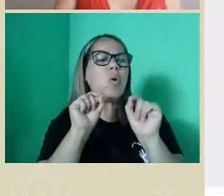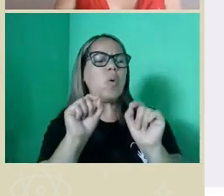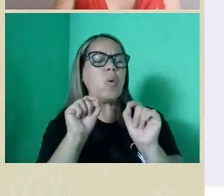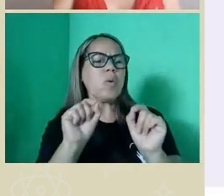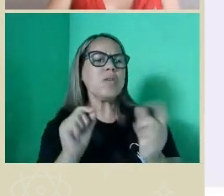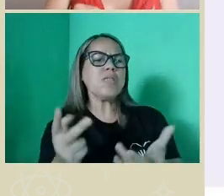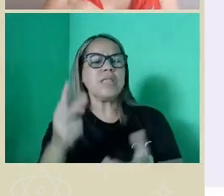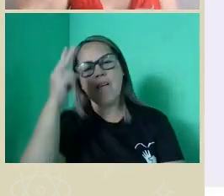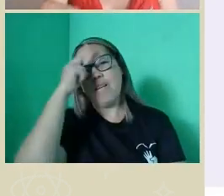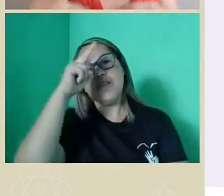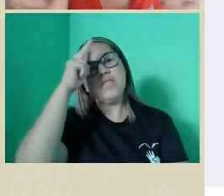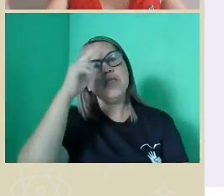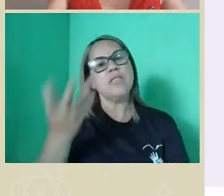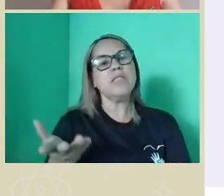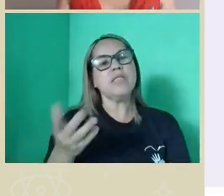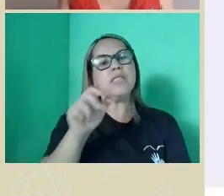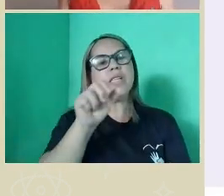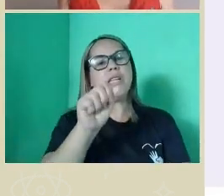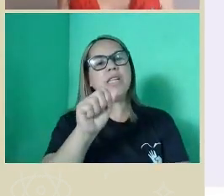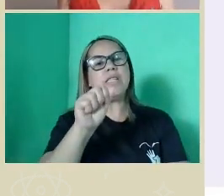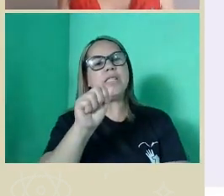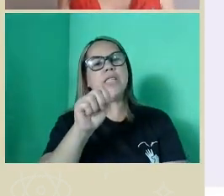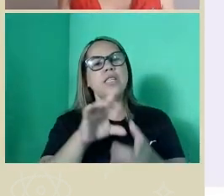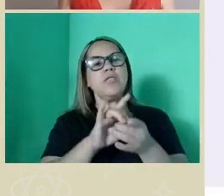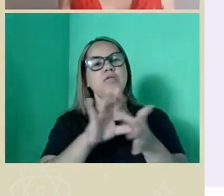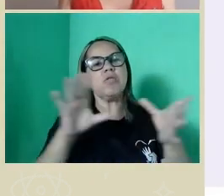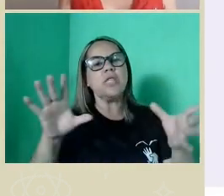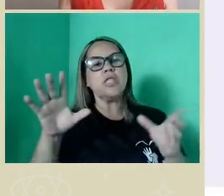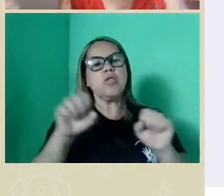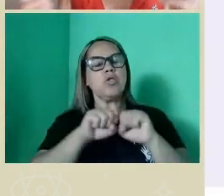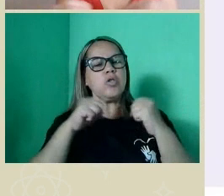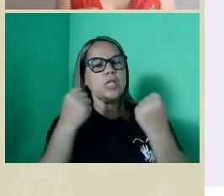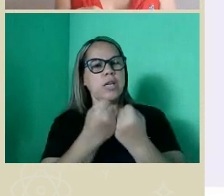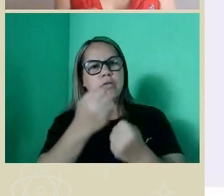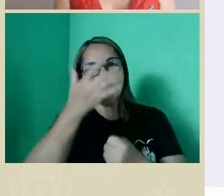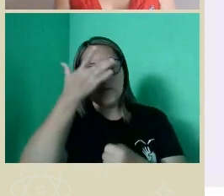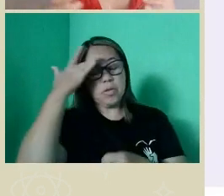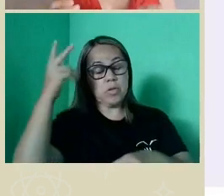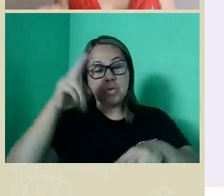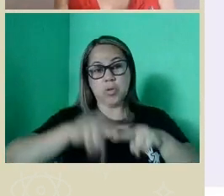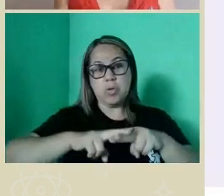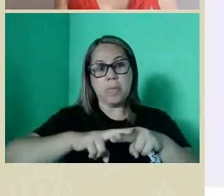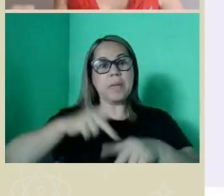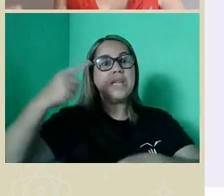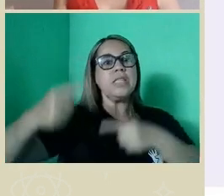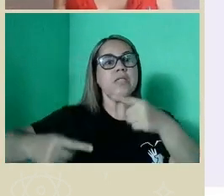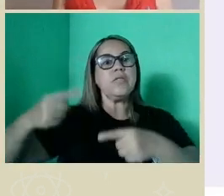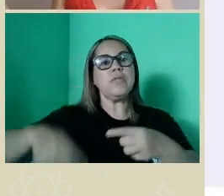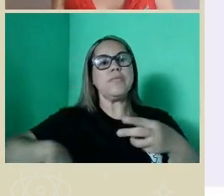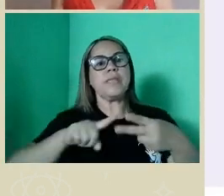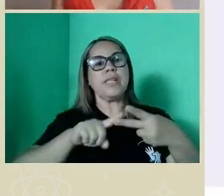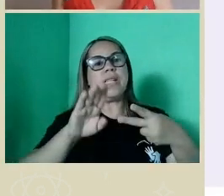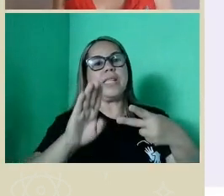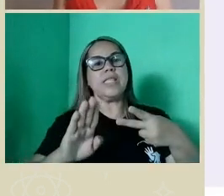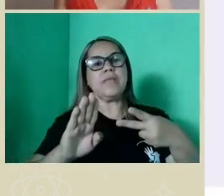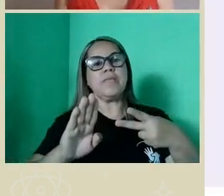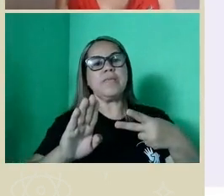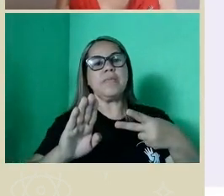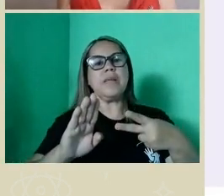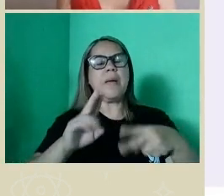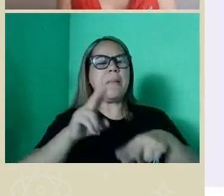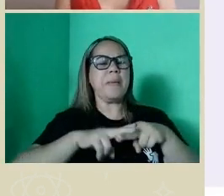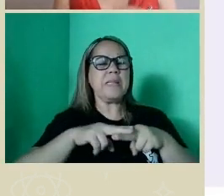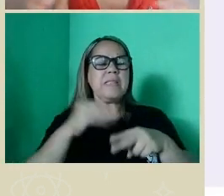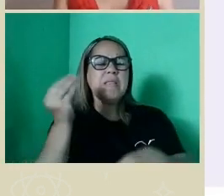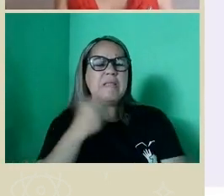a dificuldade social dos presos políticos condição precária dos presídios uruguaios